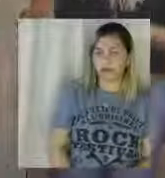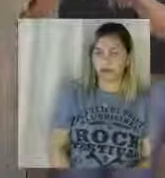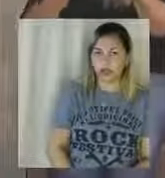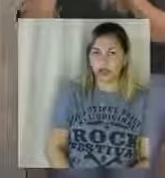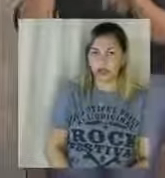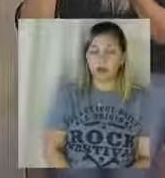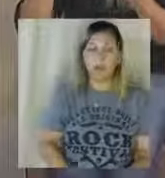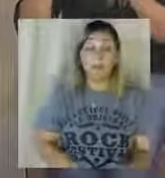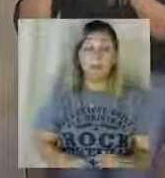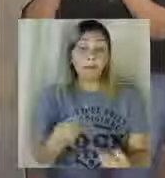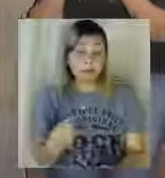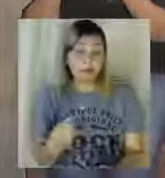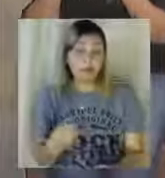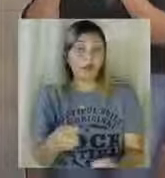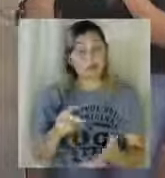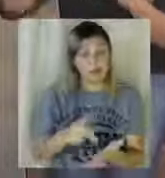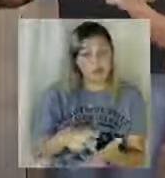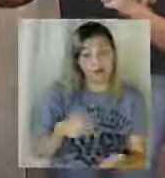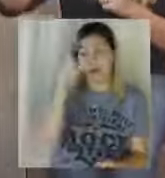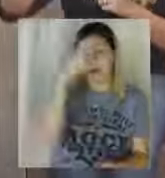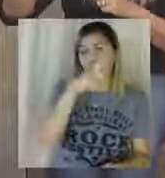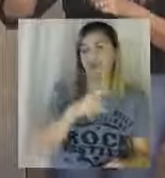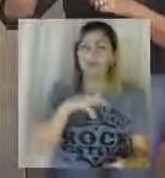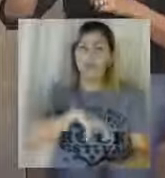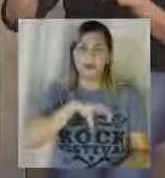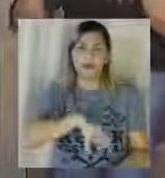difícil português, mas